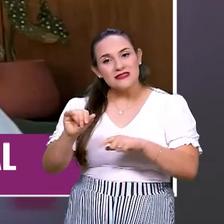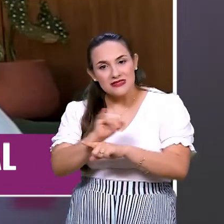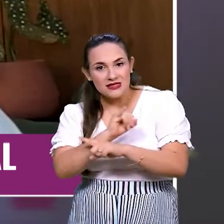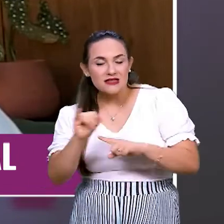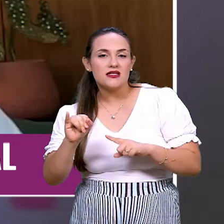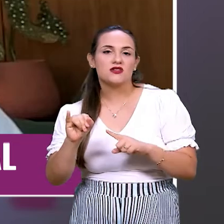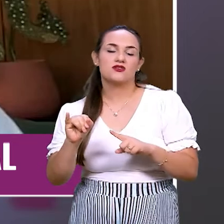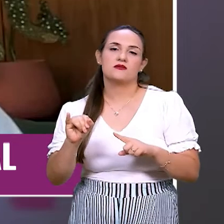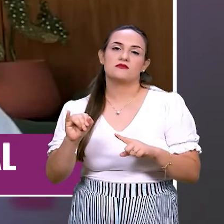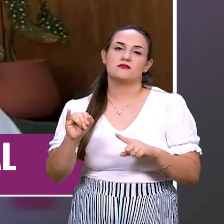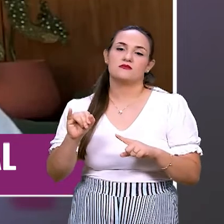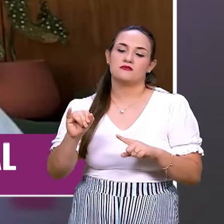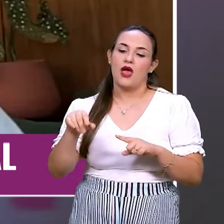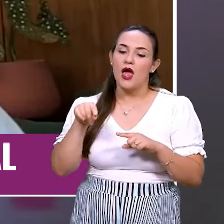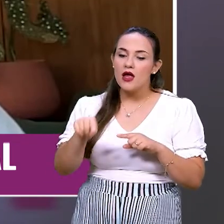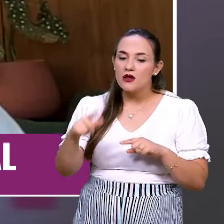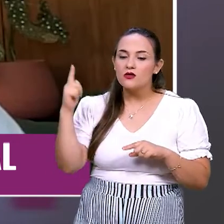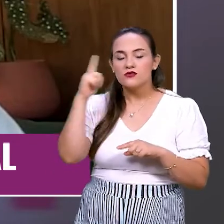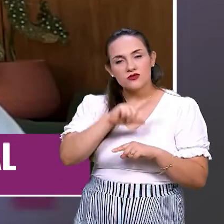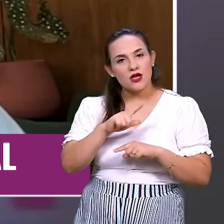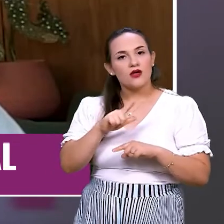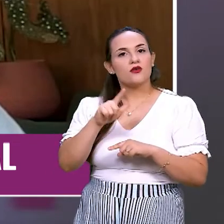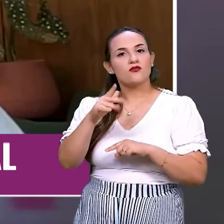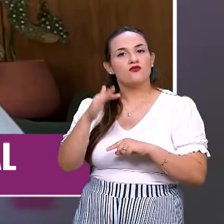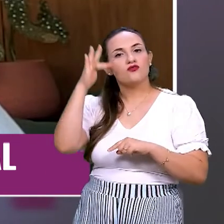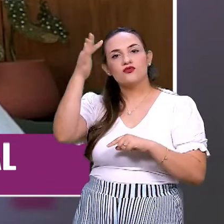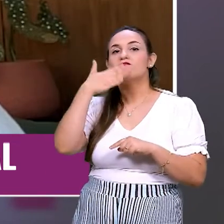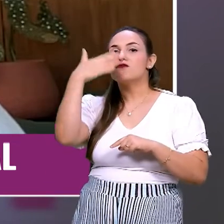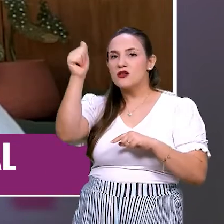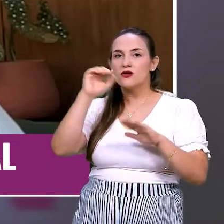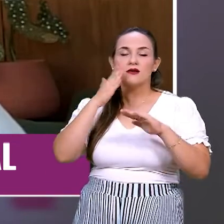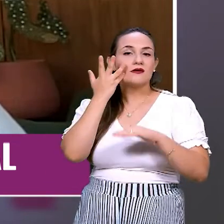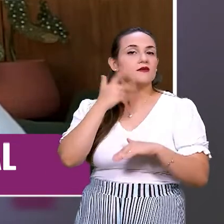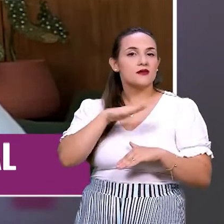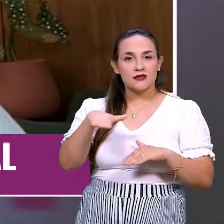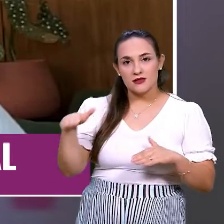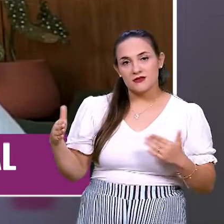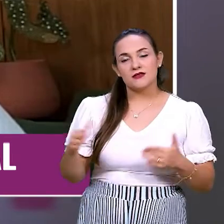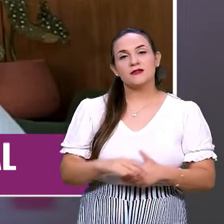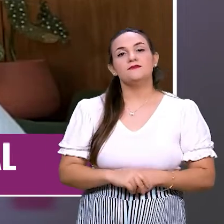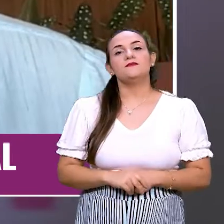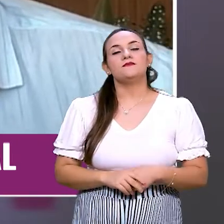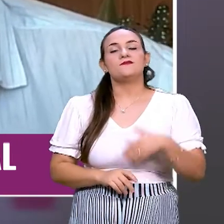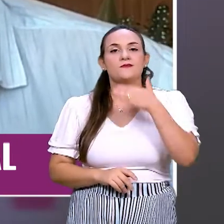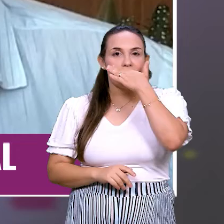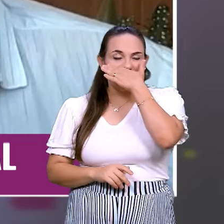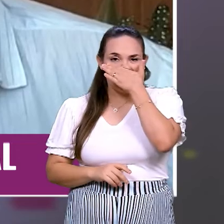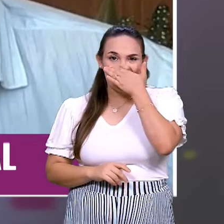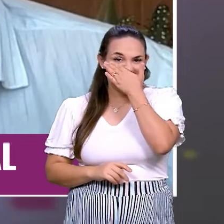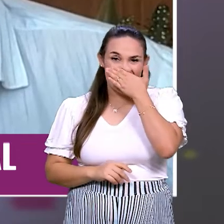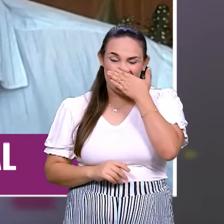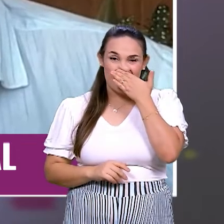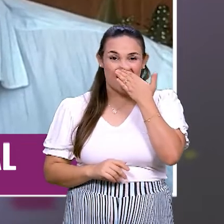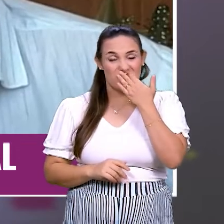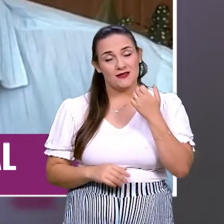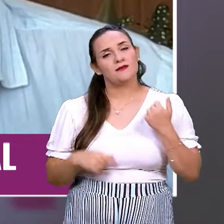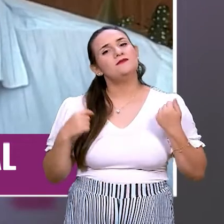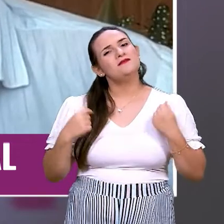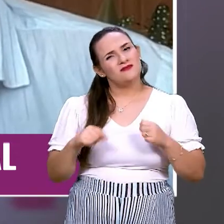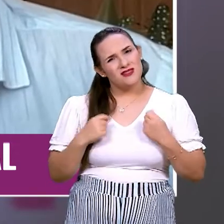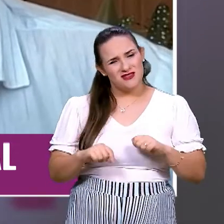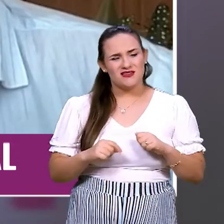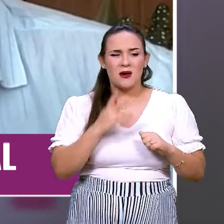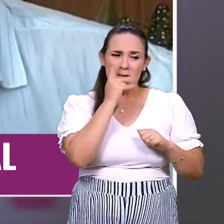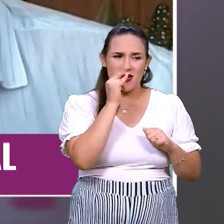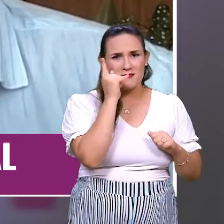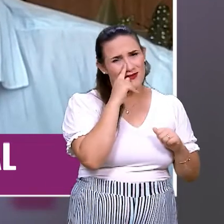eles ferramentas e instrumentos para que eles possam preparar o futuro das nossas crianças. E às vezes com um pouco